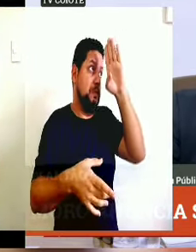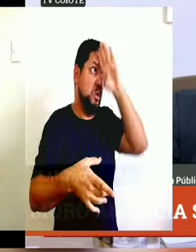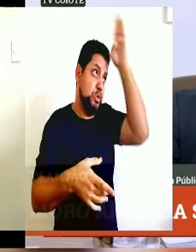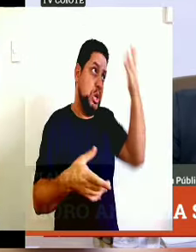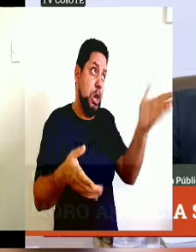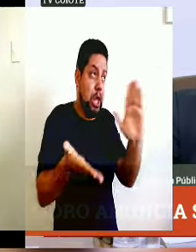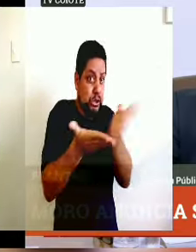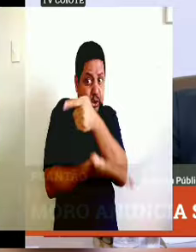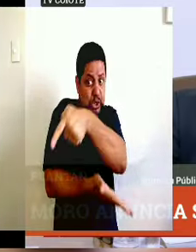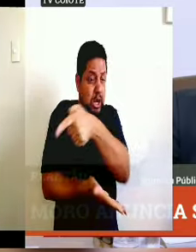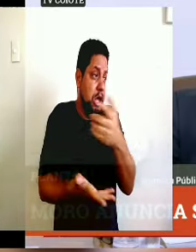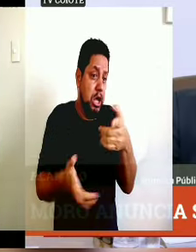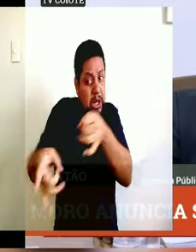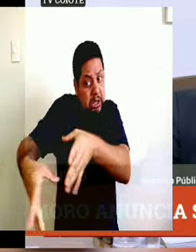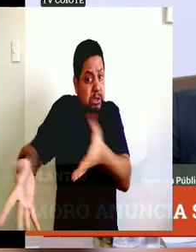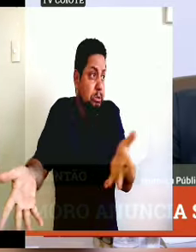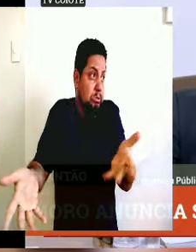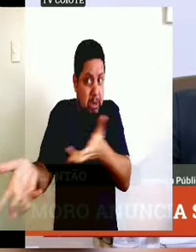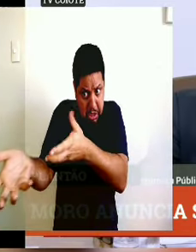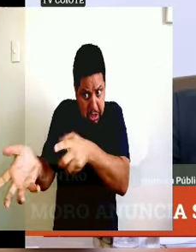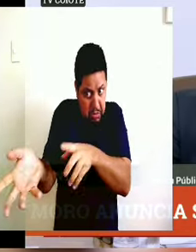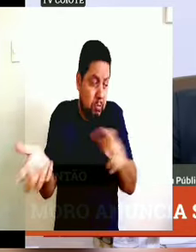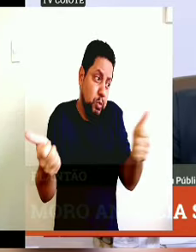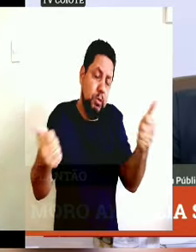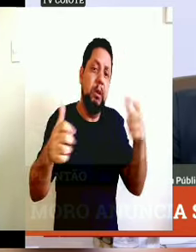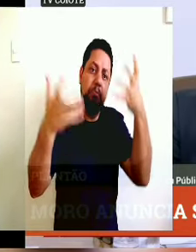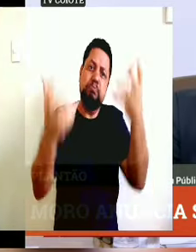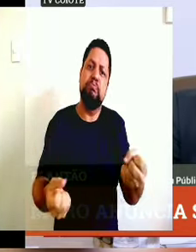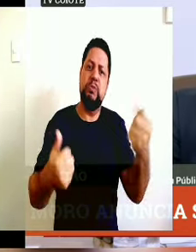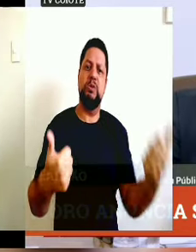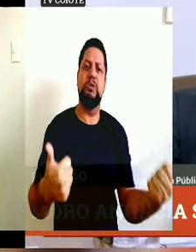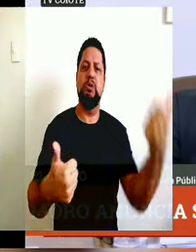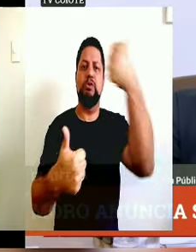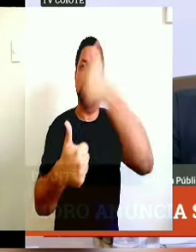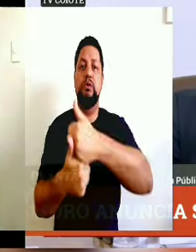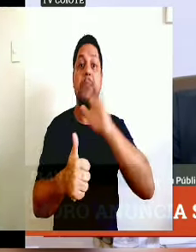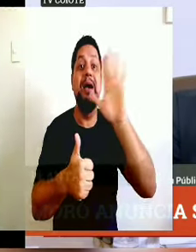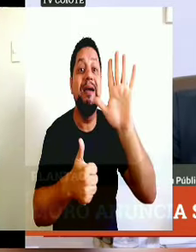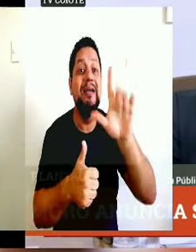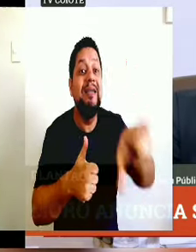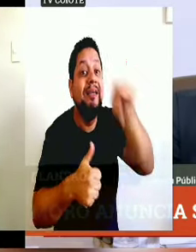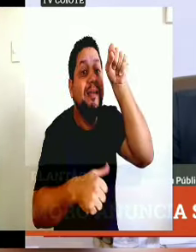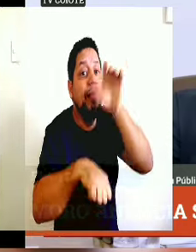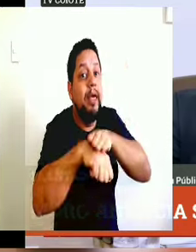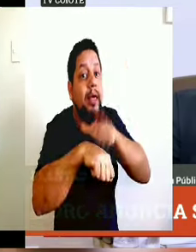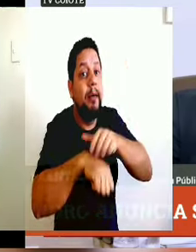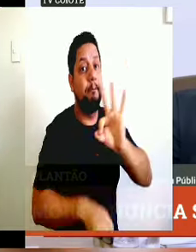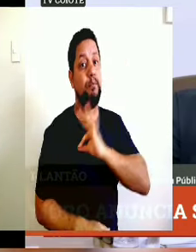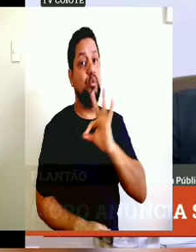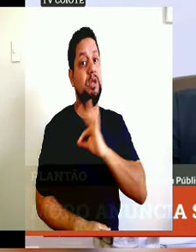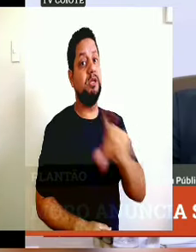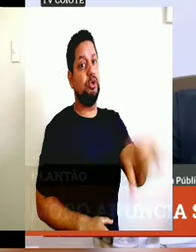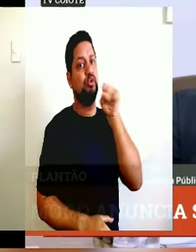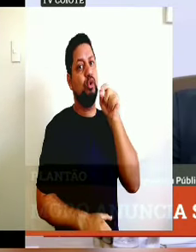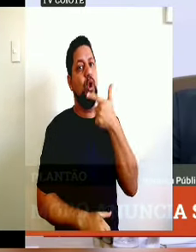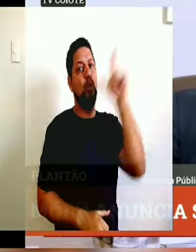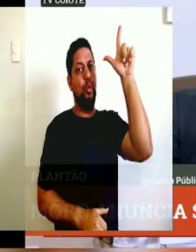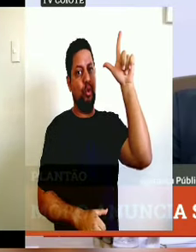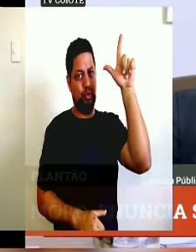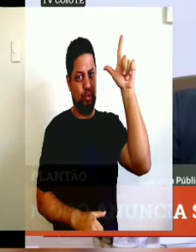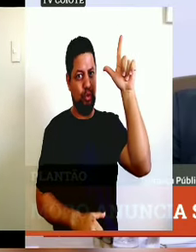com uma substituição técnica, com uma substituição de um indicado pela polícia. Agora, fazer uma